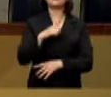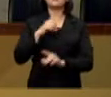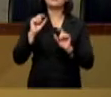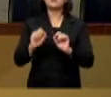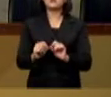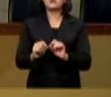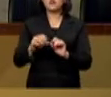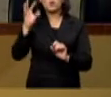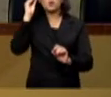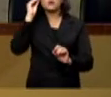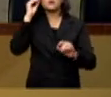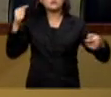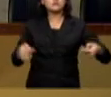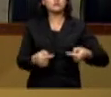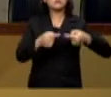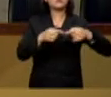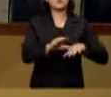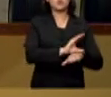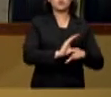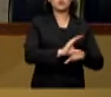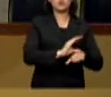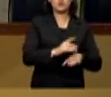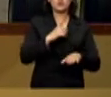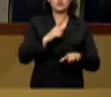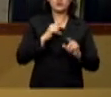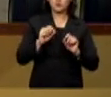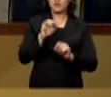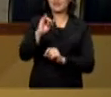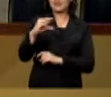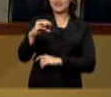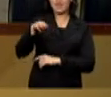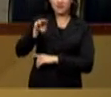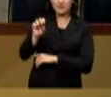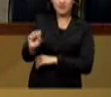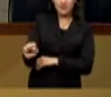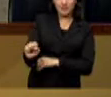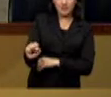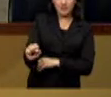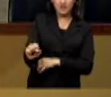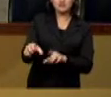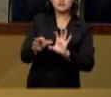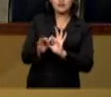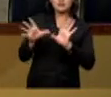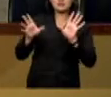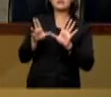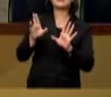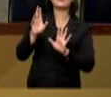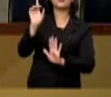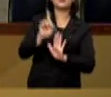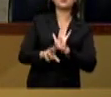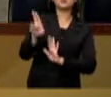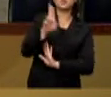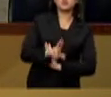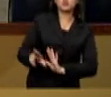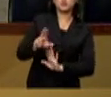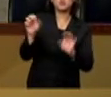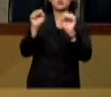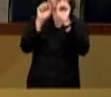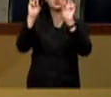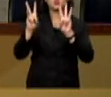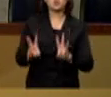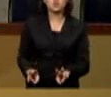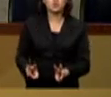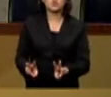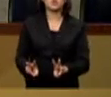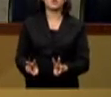Federal, excluindo as hipóteses de incidência do ICMS, o licenciamento ou cessão de direito de uso de programas de computador, nos termos